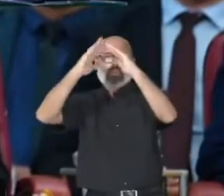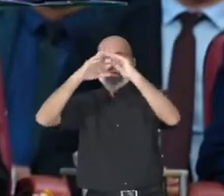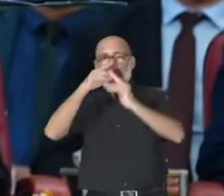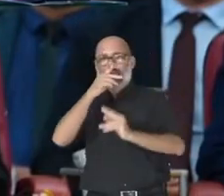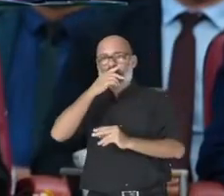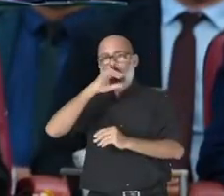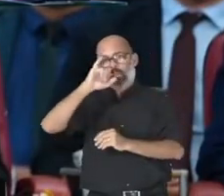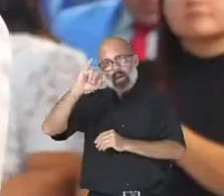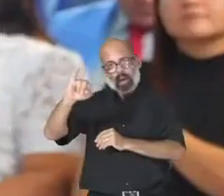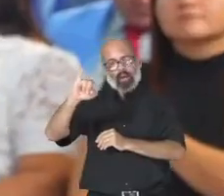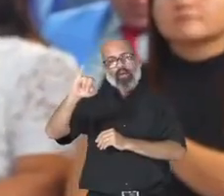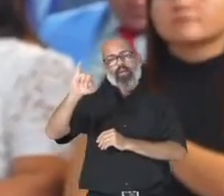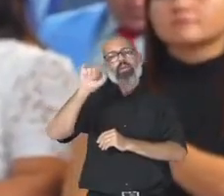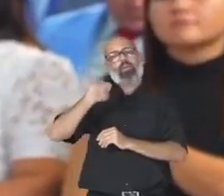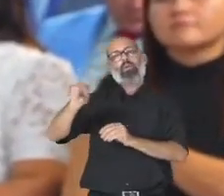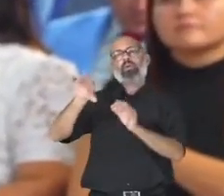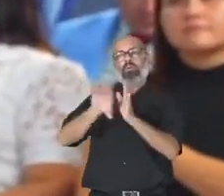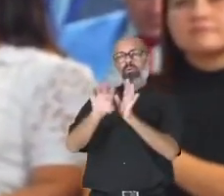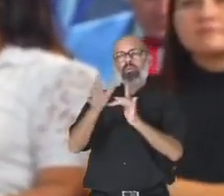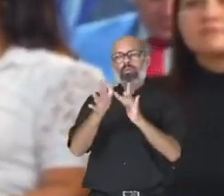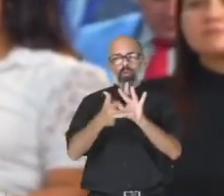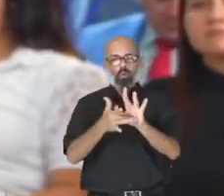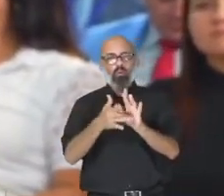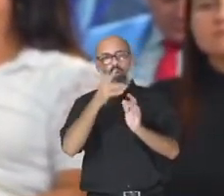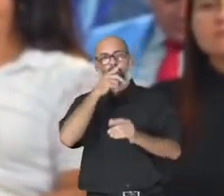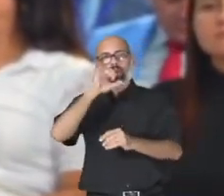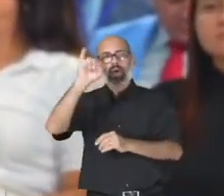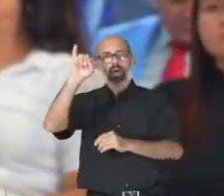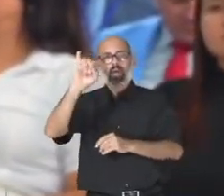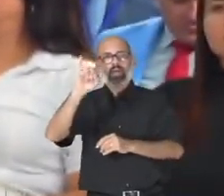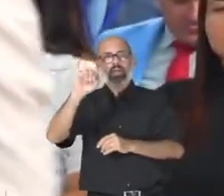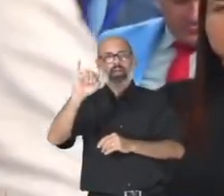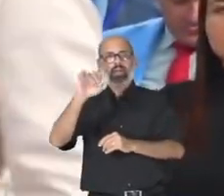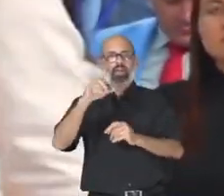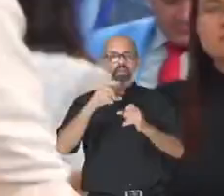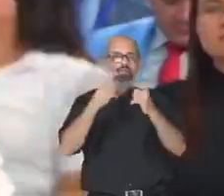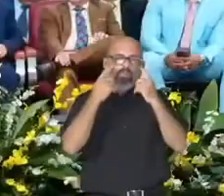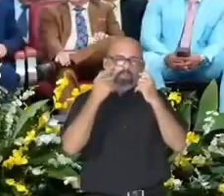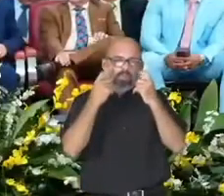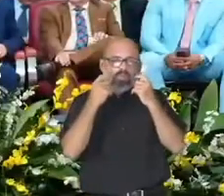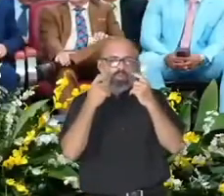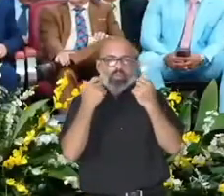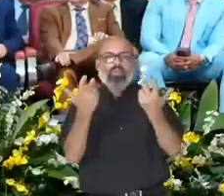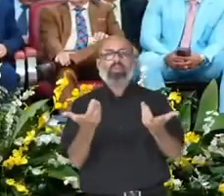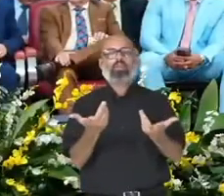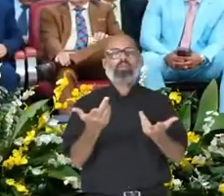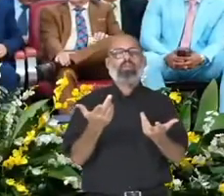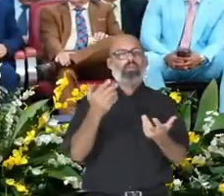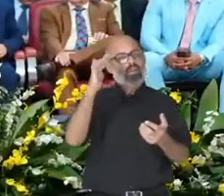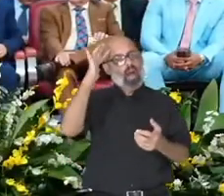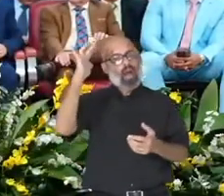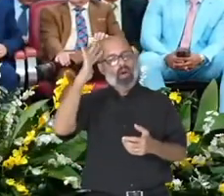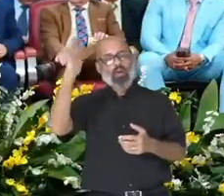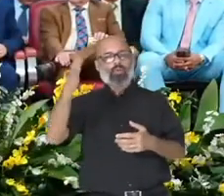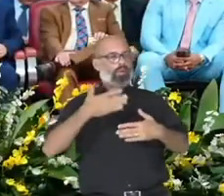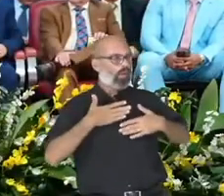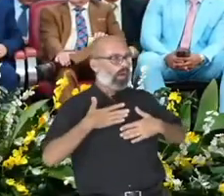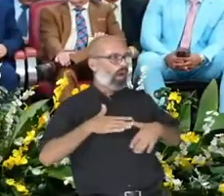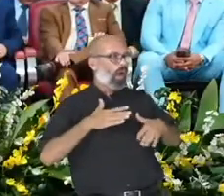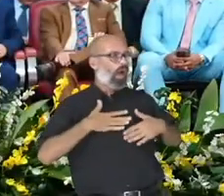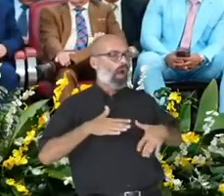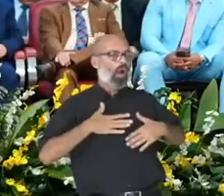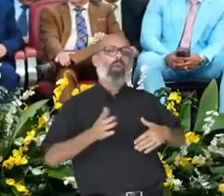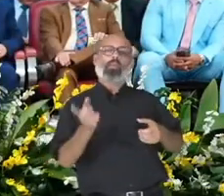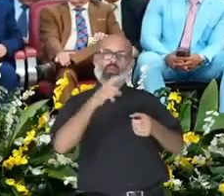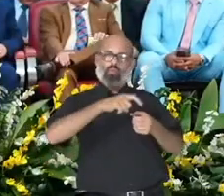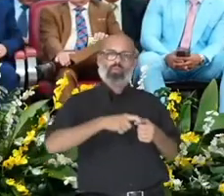pai. E quando Jesus diz que vai para a casa do pai dele, os olhos deles lacrimejam. E eu imagino Jesus dizendo assim para eles: calma, calma, eu vou, mas